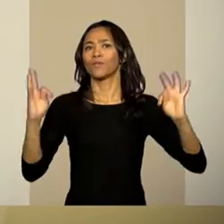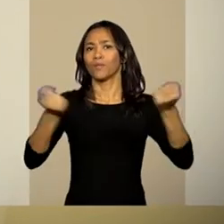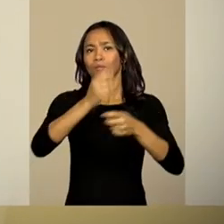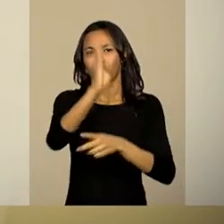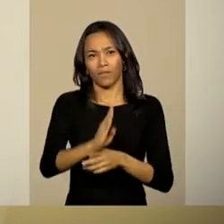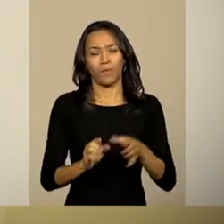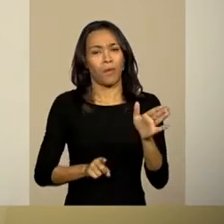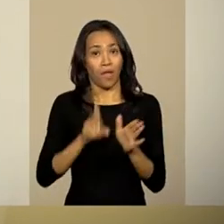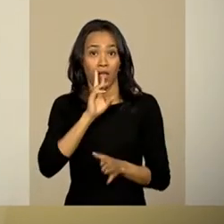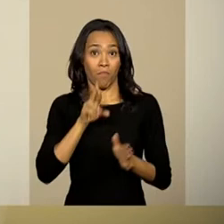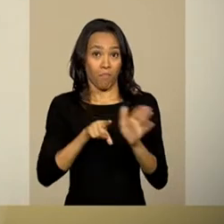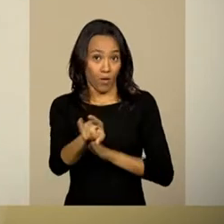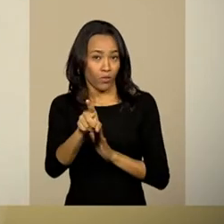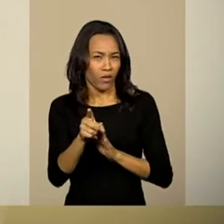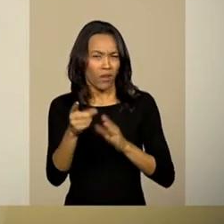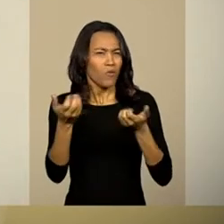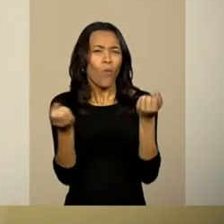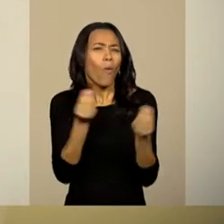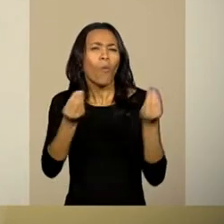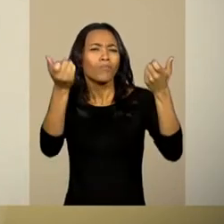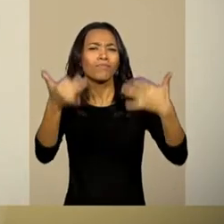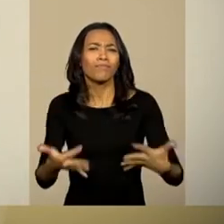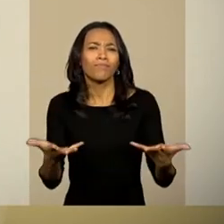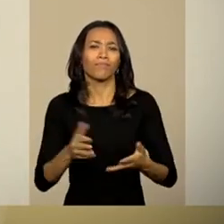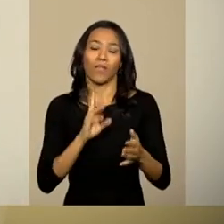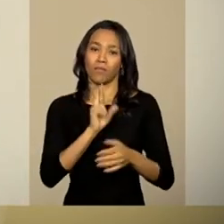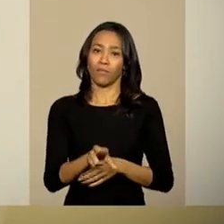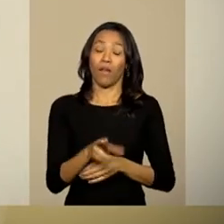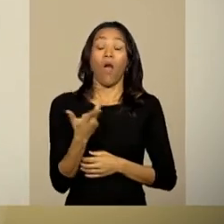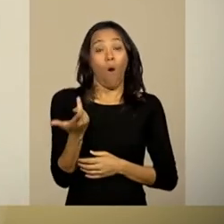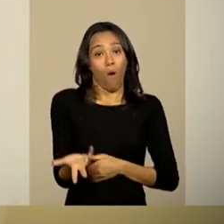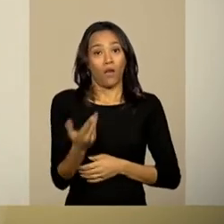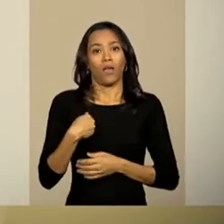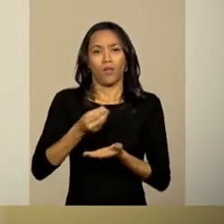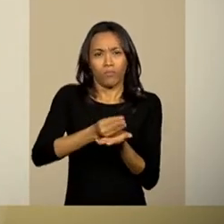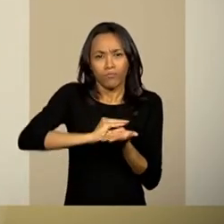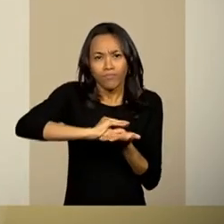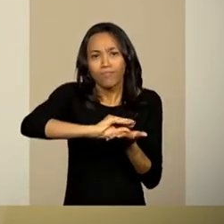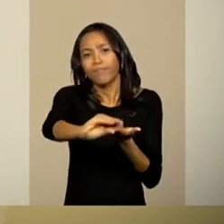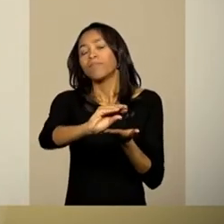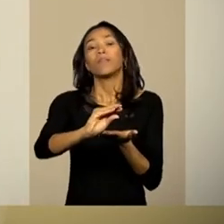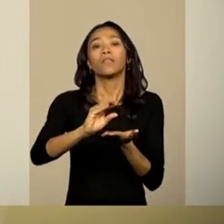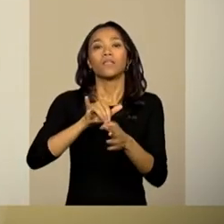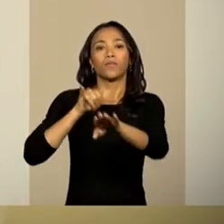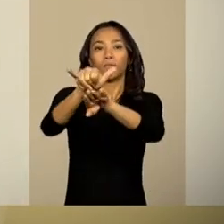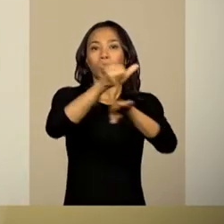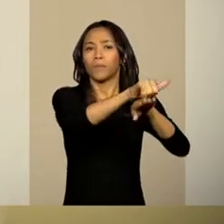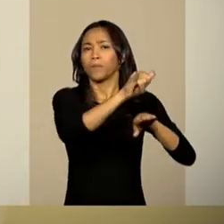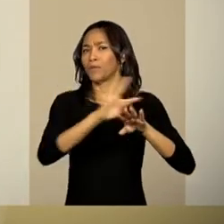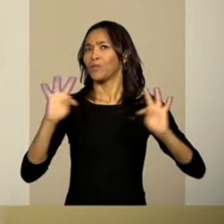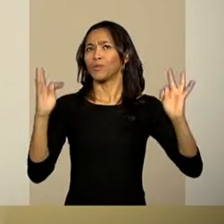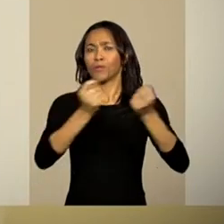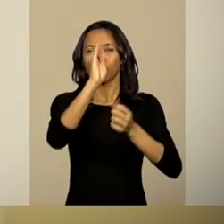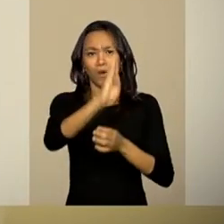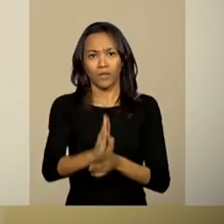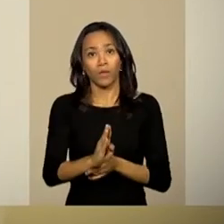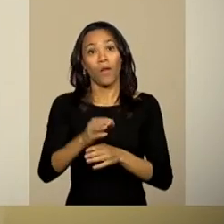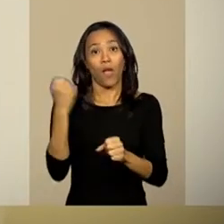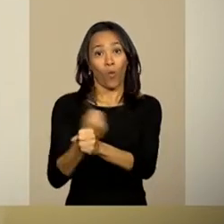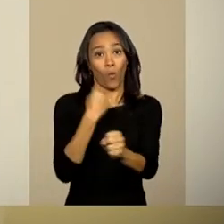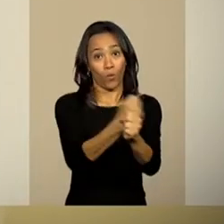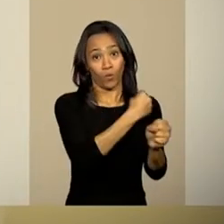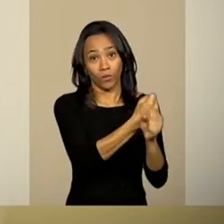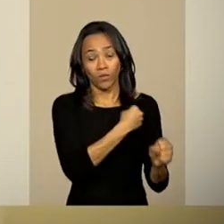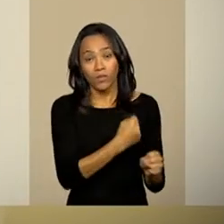Brasil. É mesmo, Presidenta? Conta isso melhor pra gente. Olha, Luciano, há investimento sendo feito nos aeroportos de todo o país. São obras